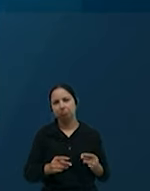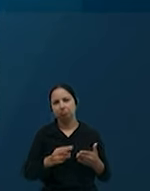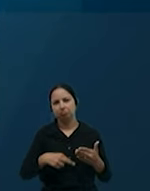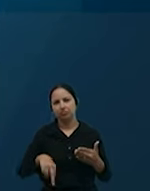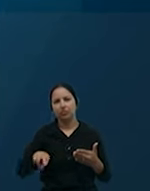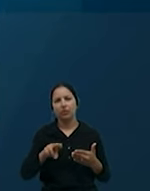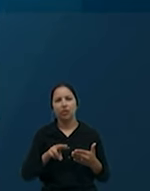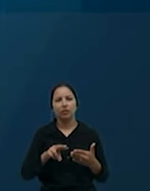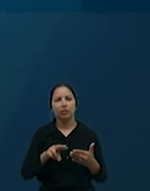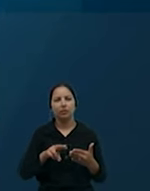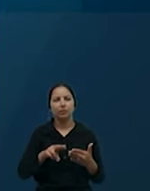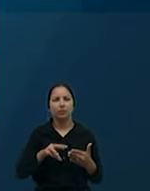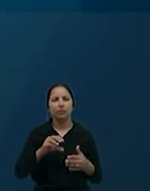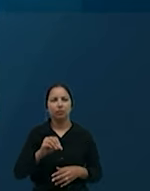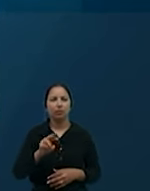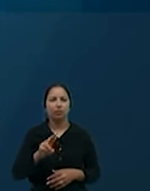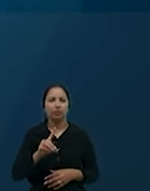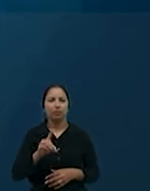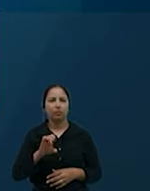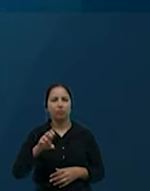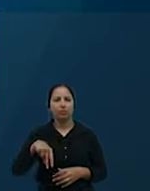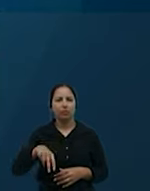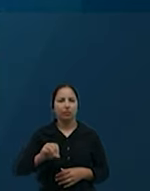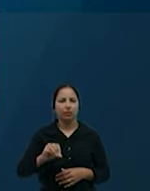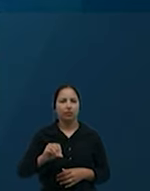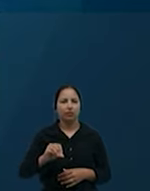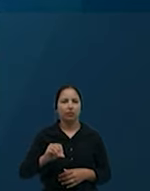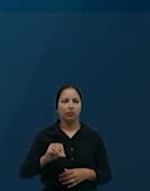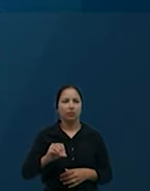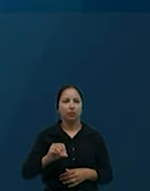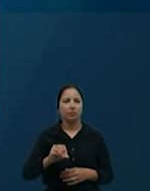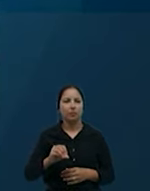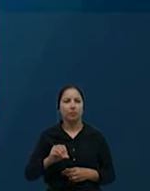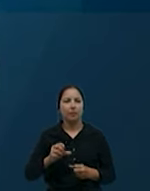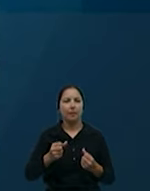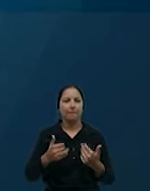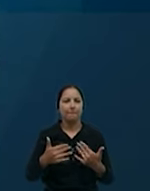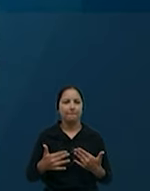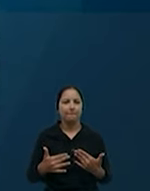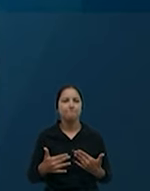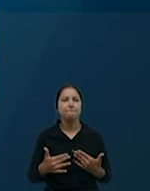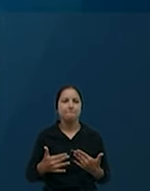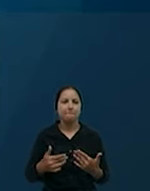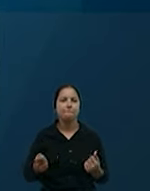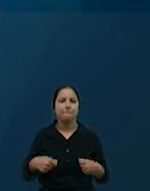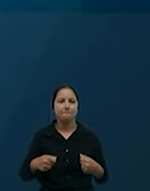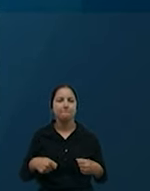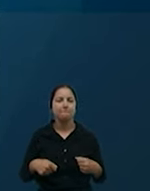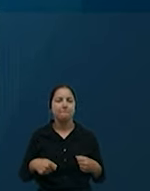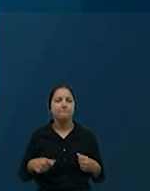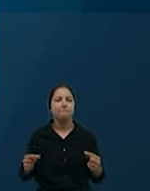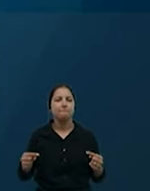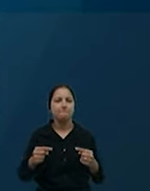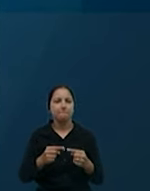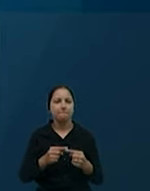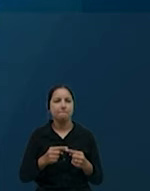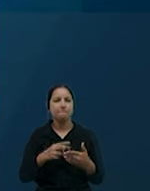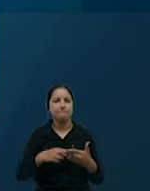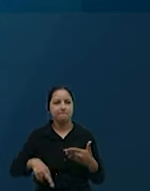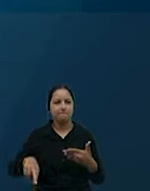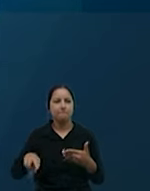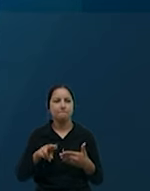poderia estar diferente do que diz a Constituição Federal e diz que cabe o recurso ordinário quando se trata